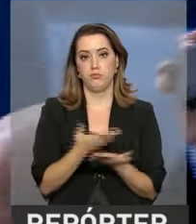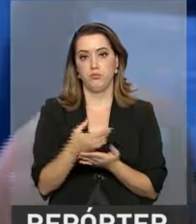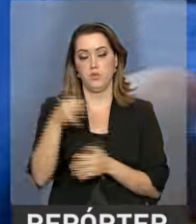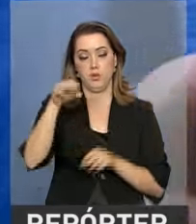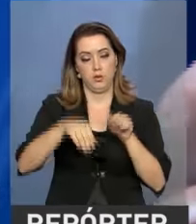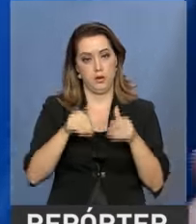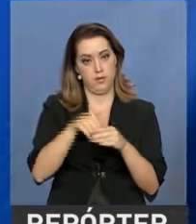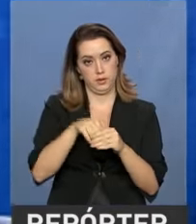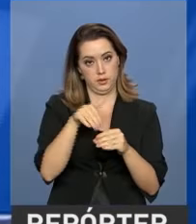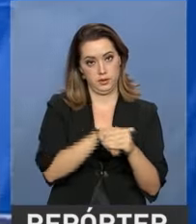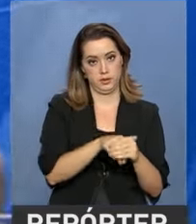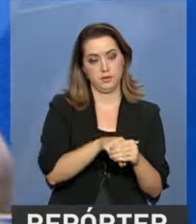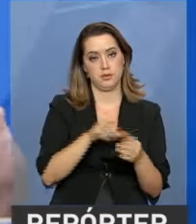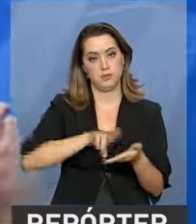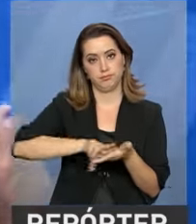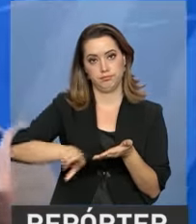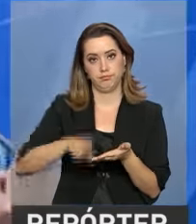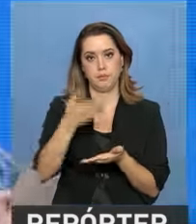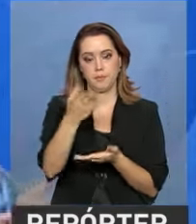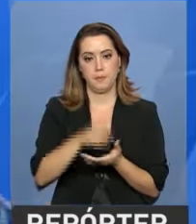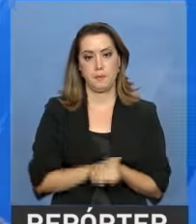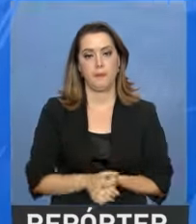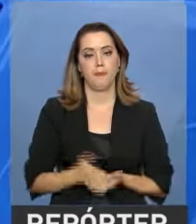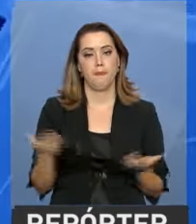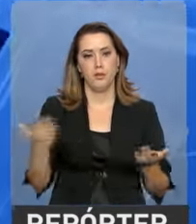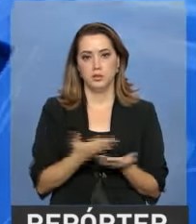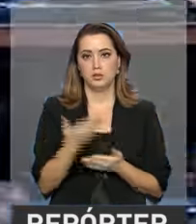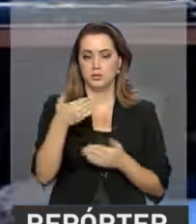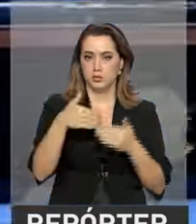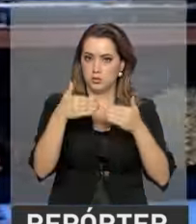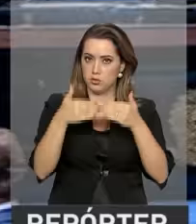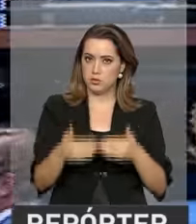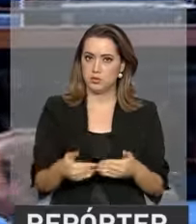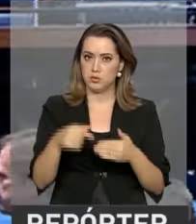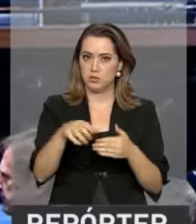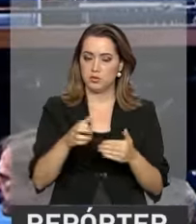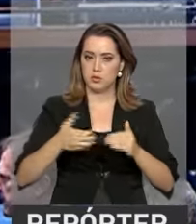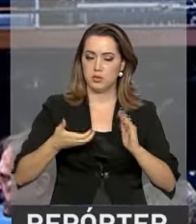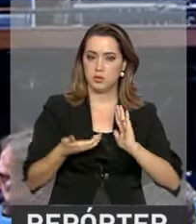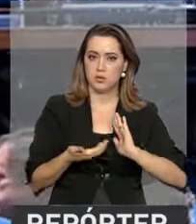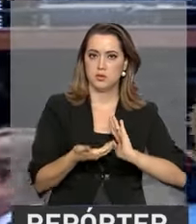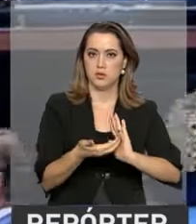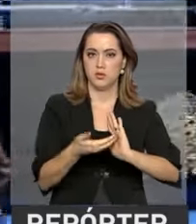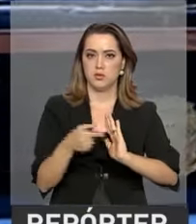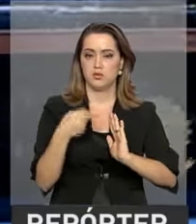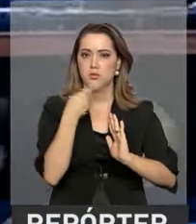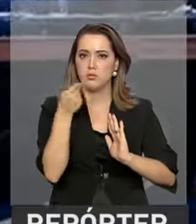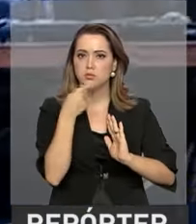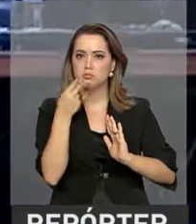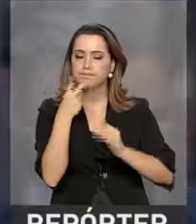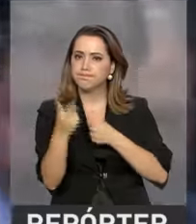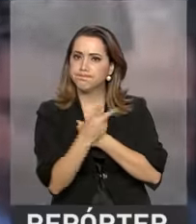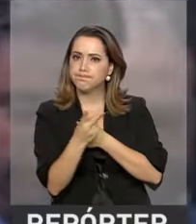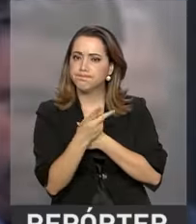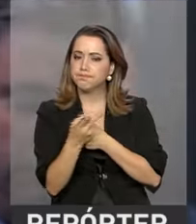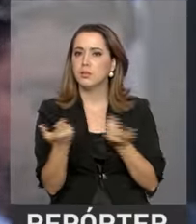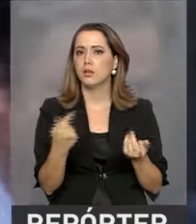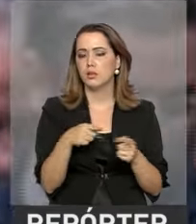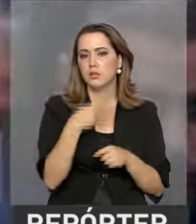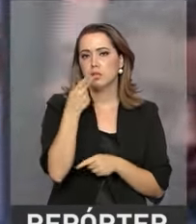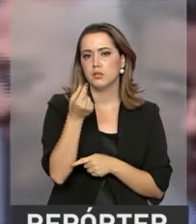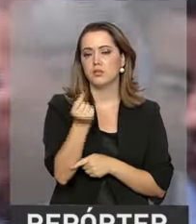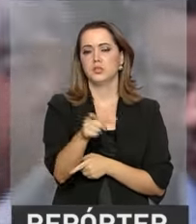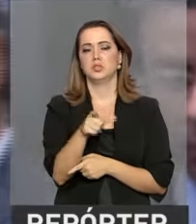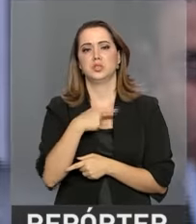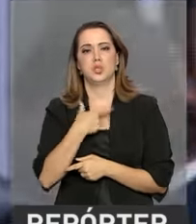Dilma Rousseff foi ao plenário do Senado para se defender contra as acusações de que teria cometido crime de responsabilidade quando